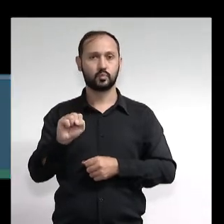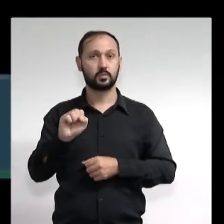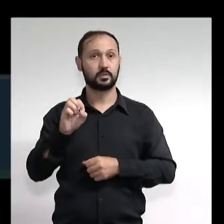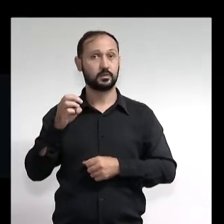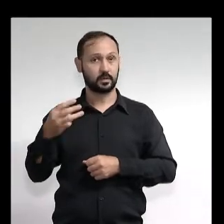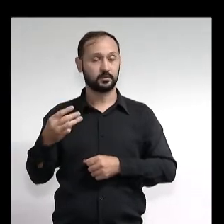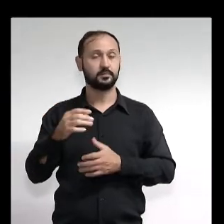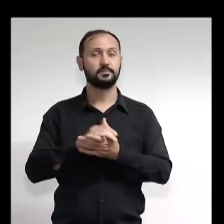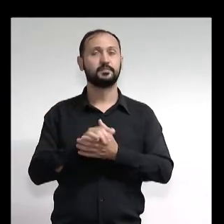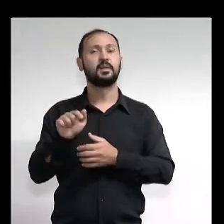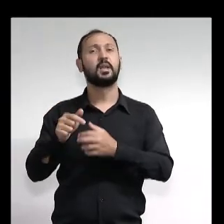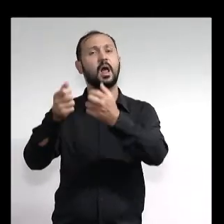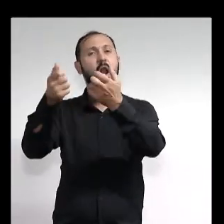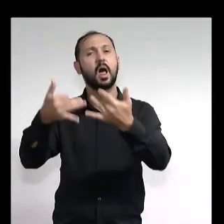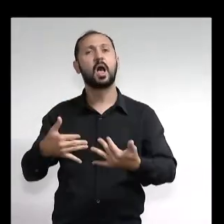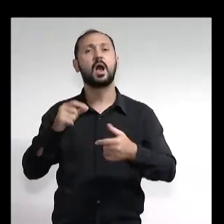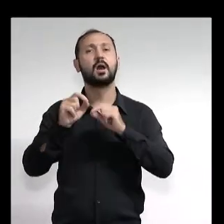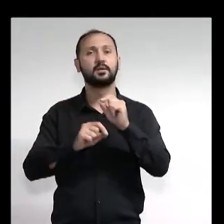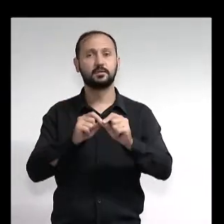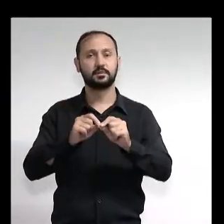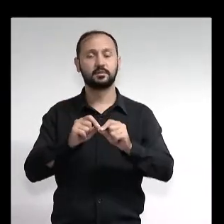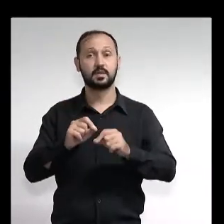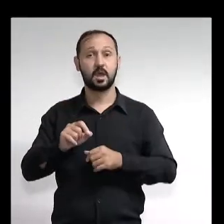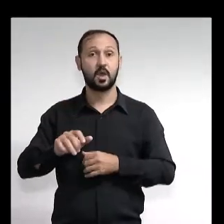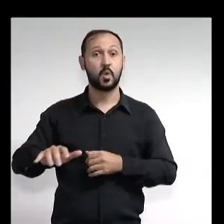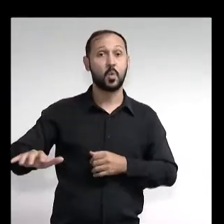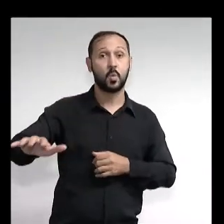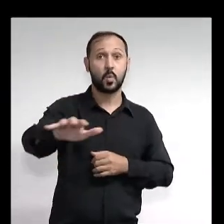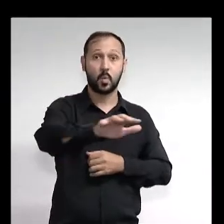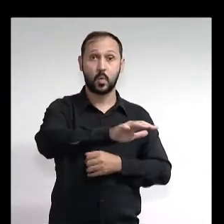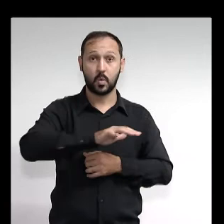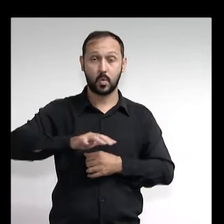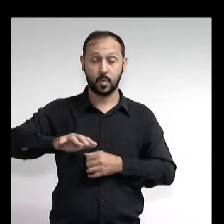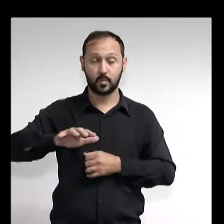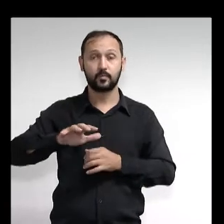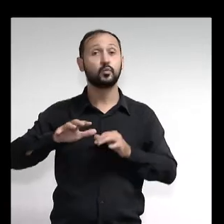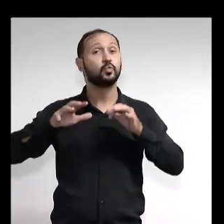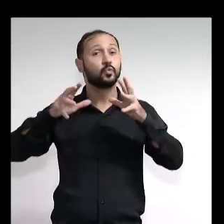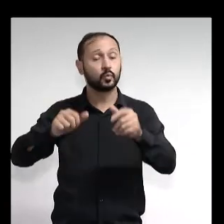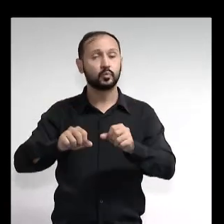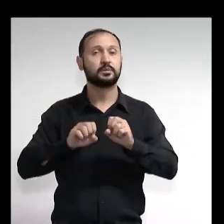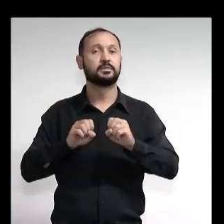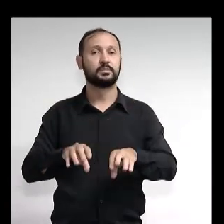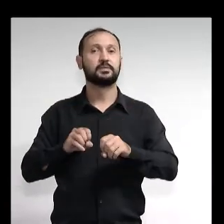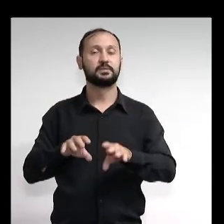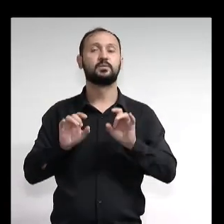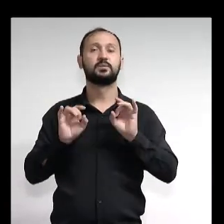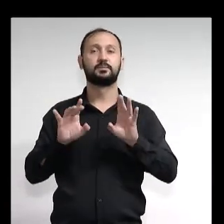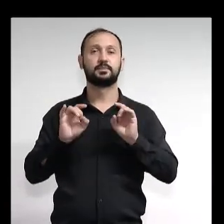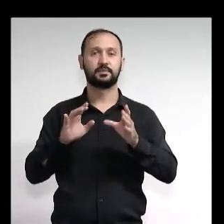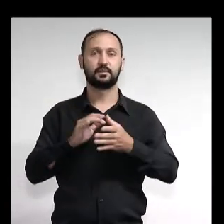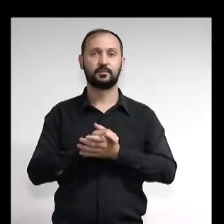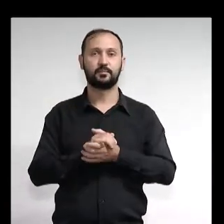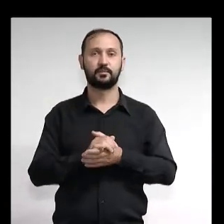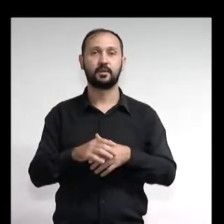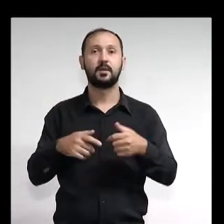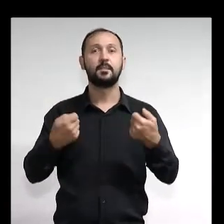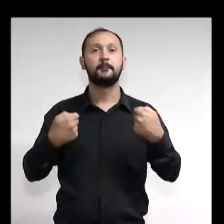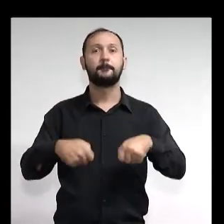11883. Ela delibera e ela coloca que todo o público da educação especial tenha